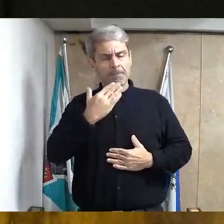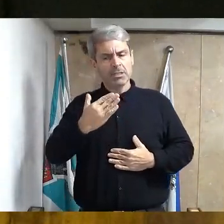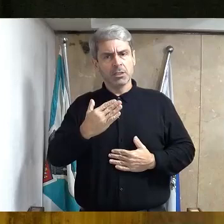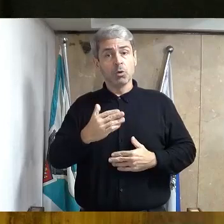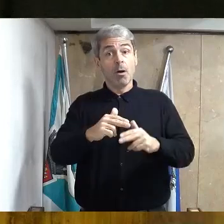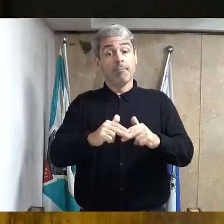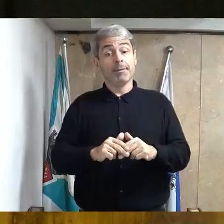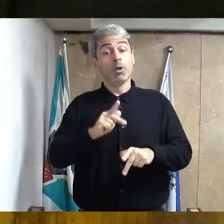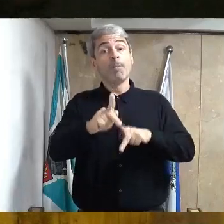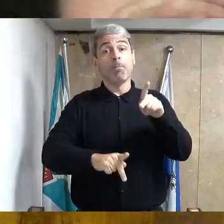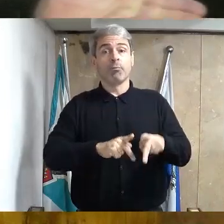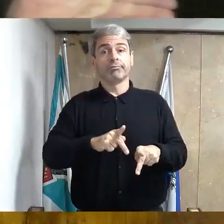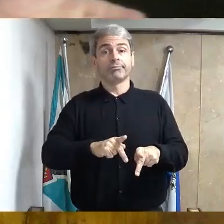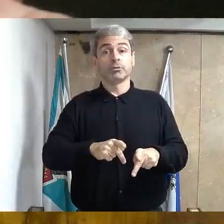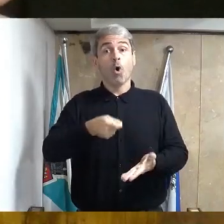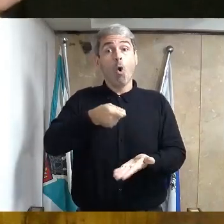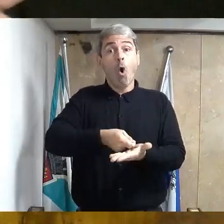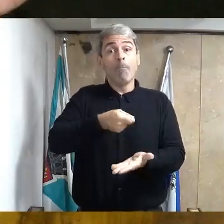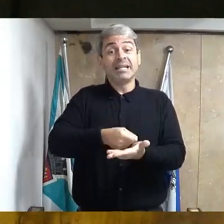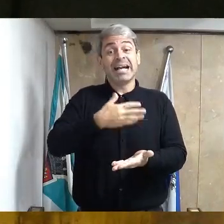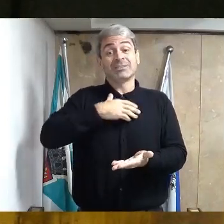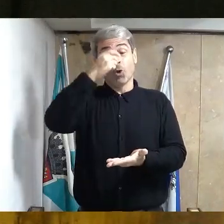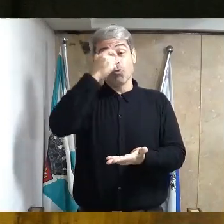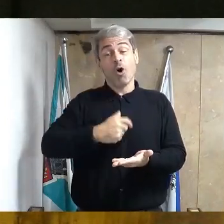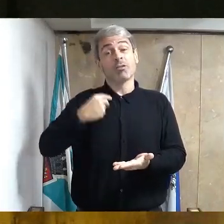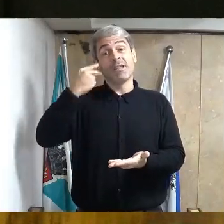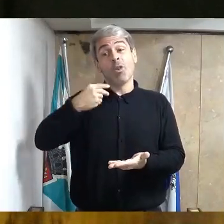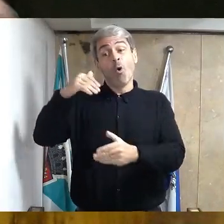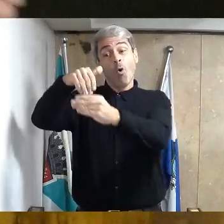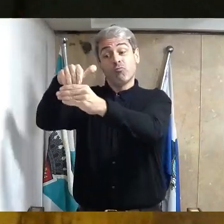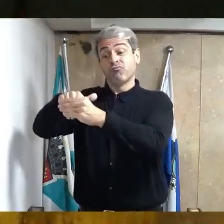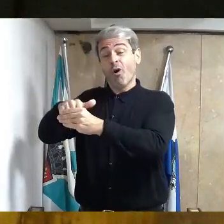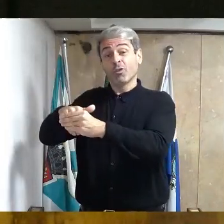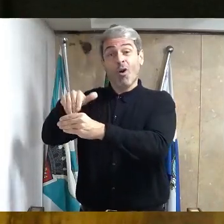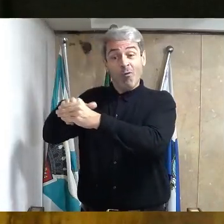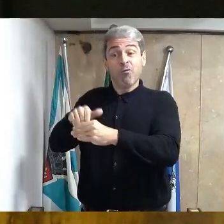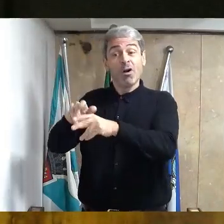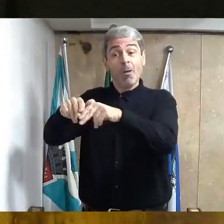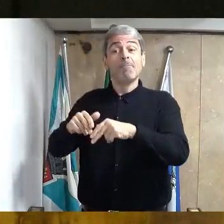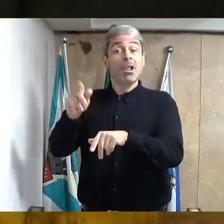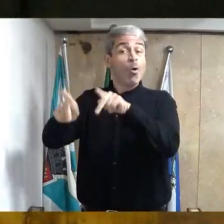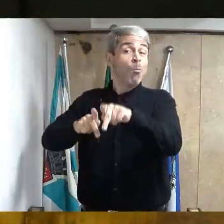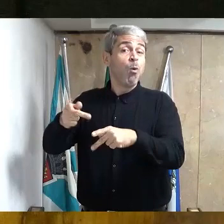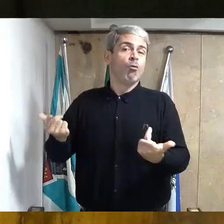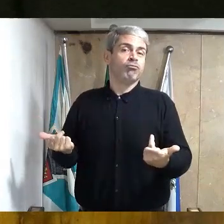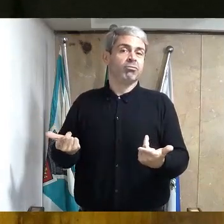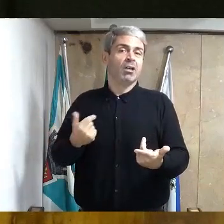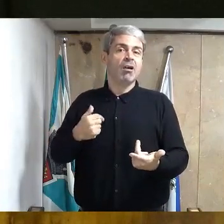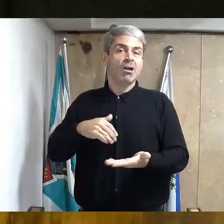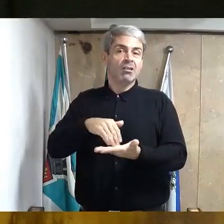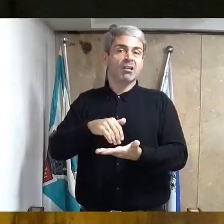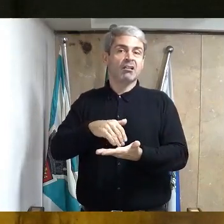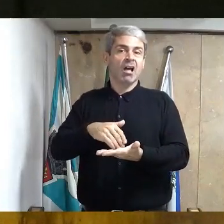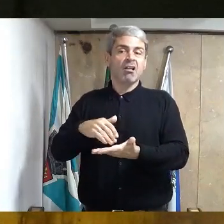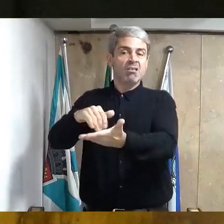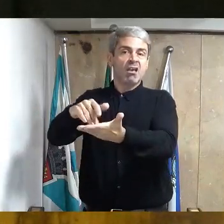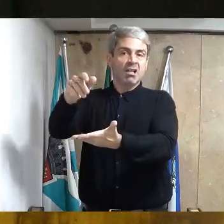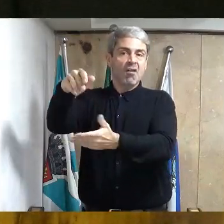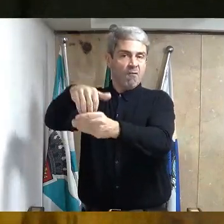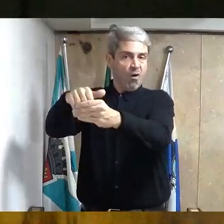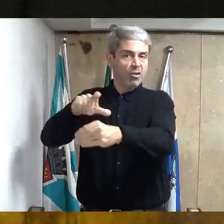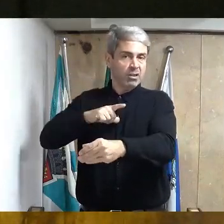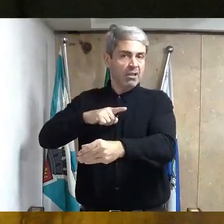que é o nosso dever. Secretário não foi eleito pelo povo, secretário não tem voto, secretário não vai à rua apertar a mão das